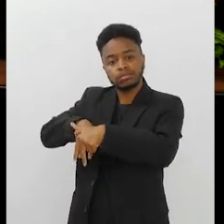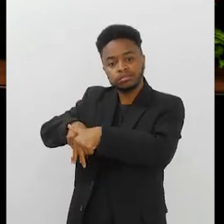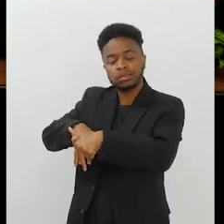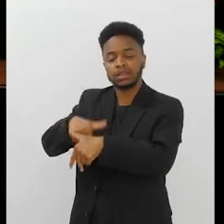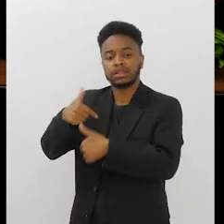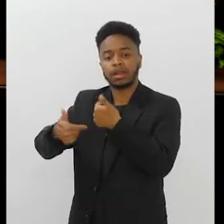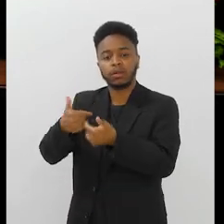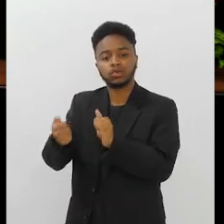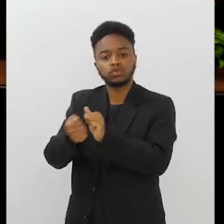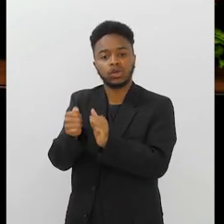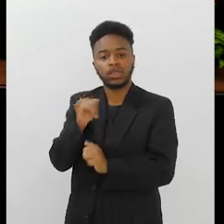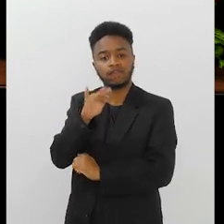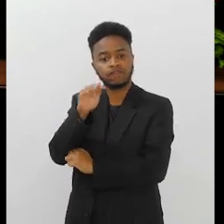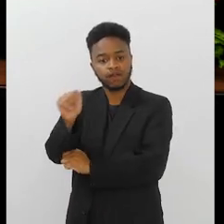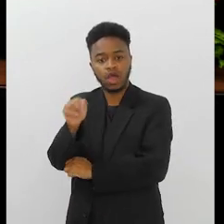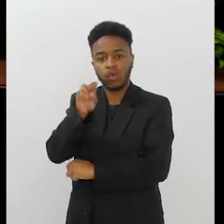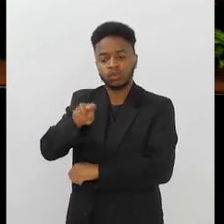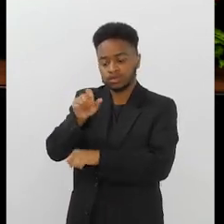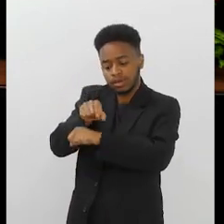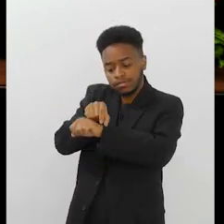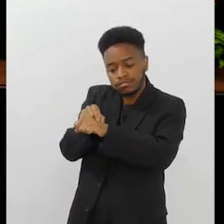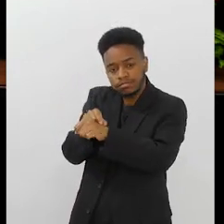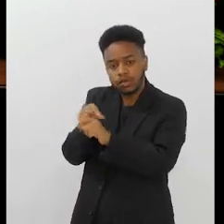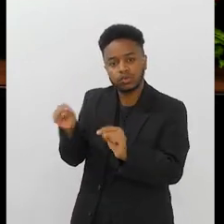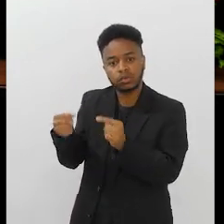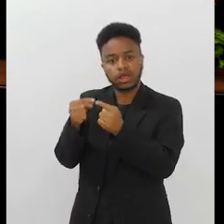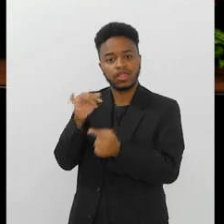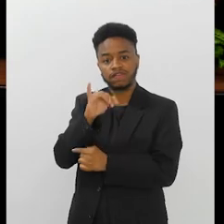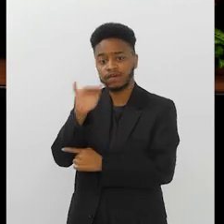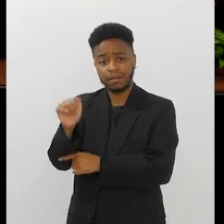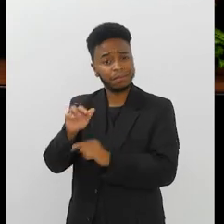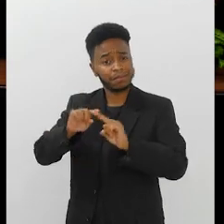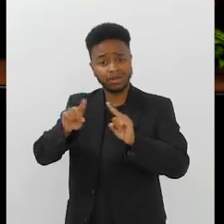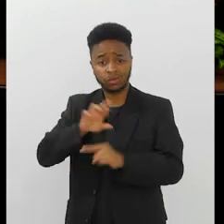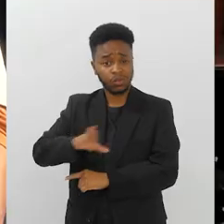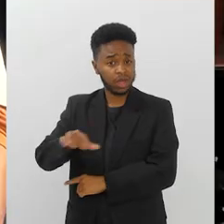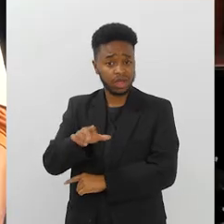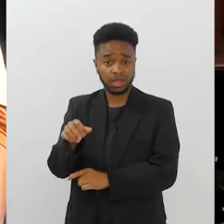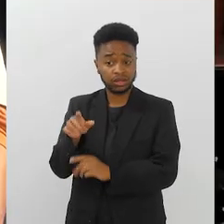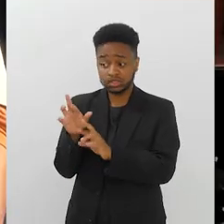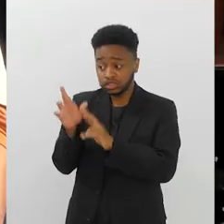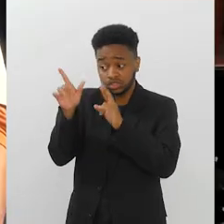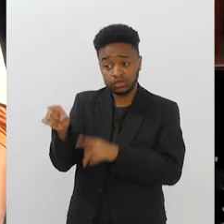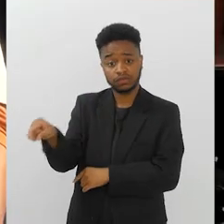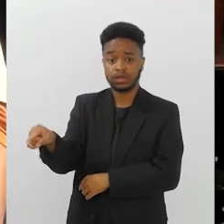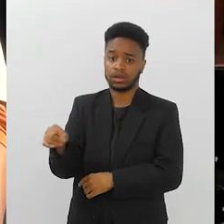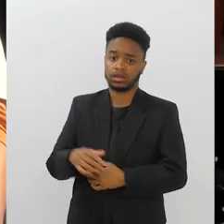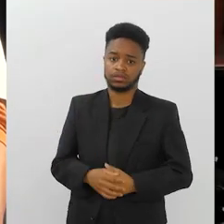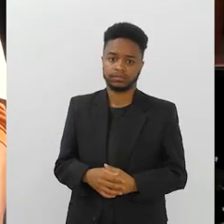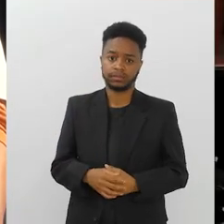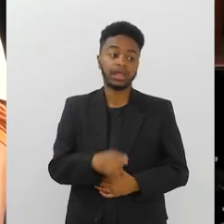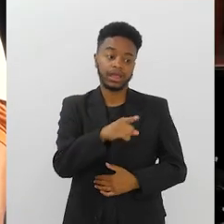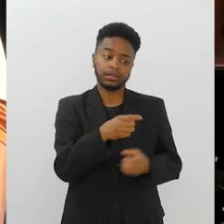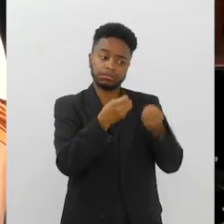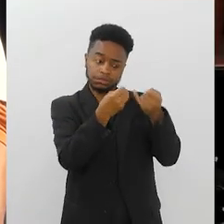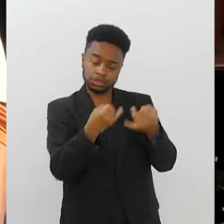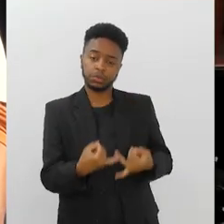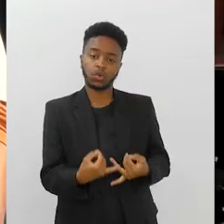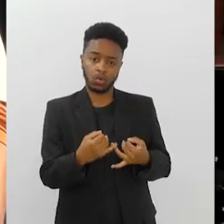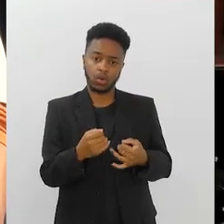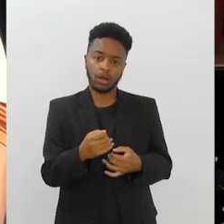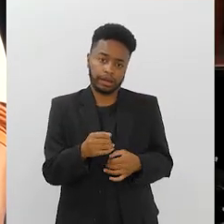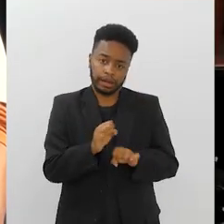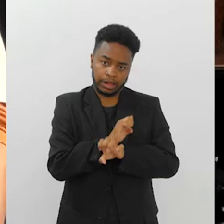santo e trabalhando ifá usando pulseirinha de ifá não é assim que funciona não é risco ele me deixou isso